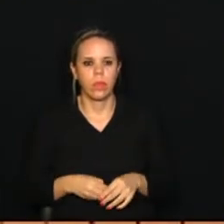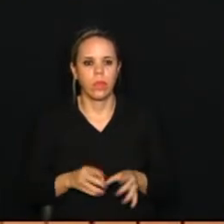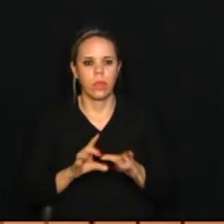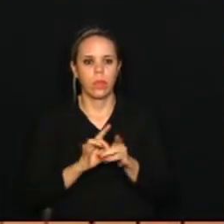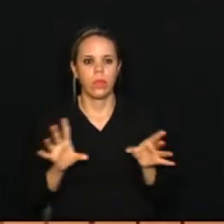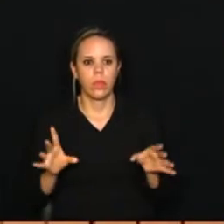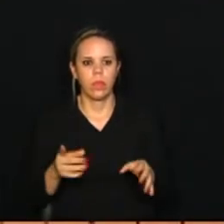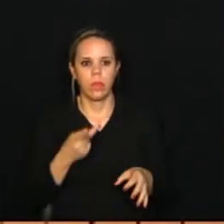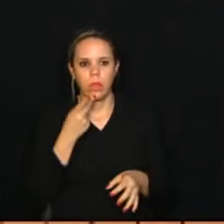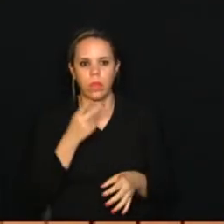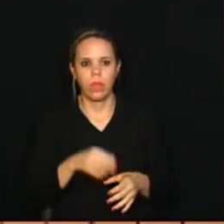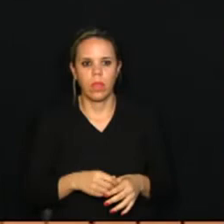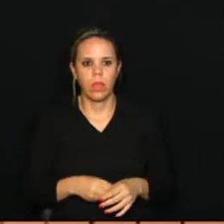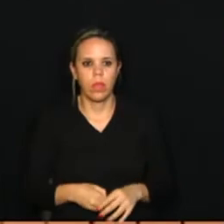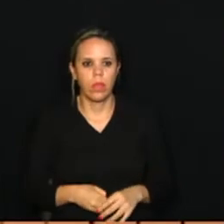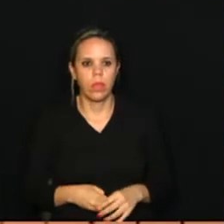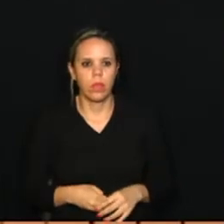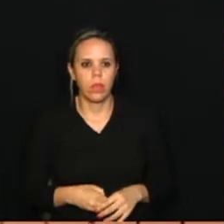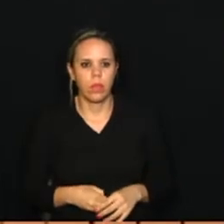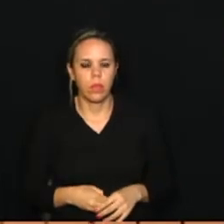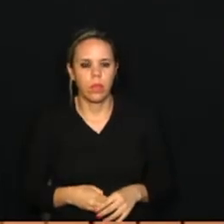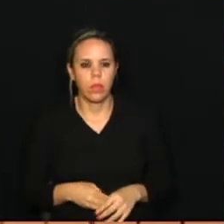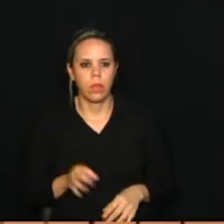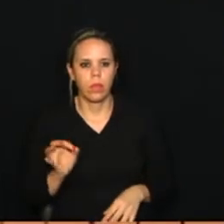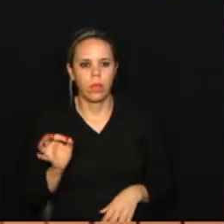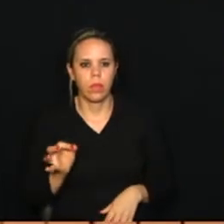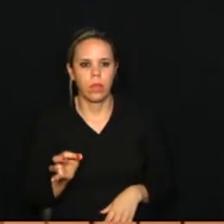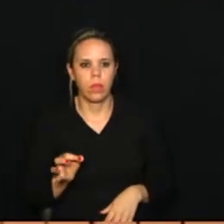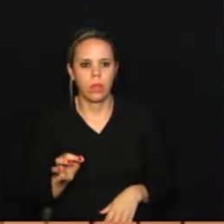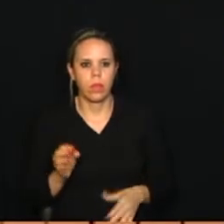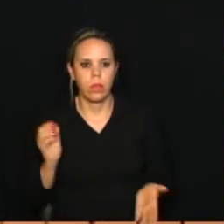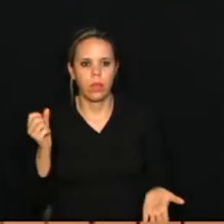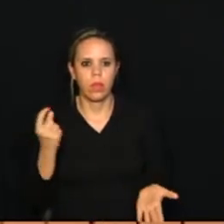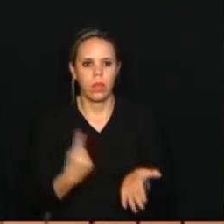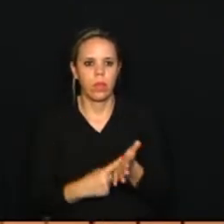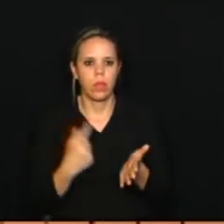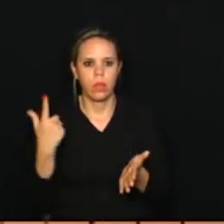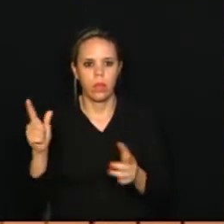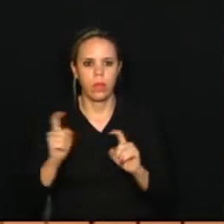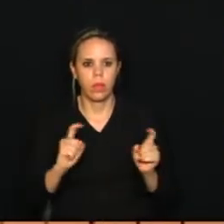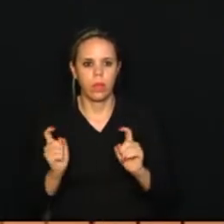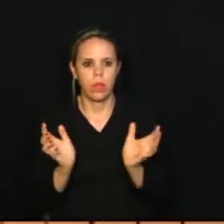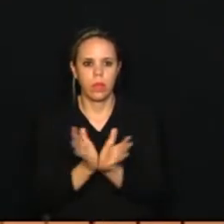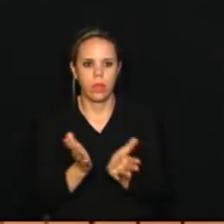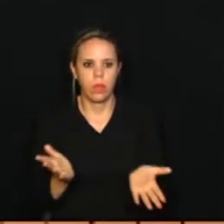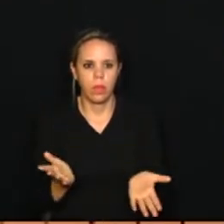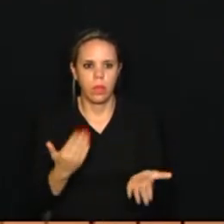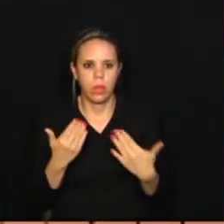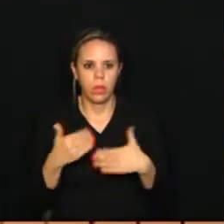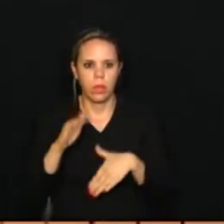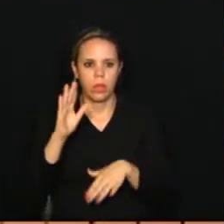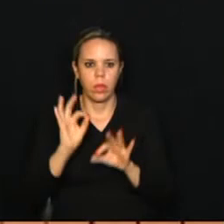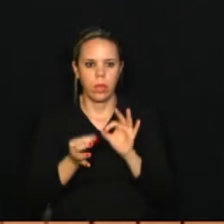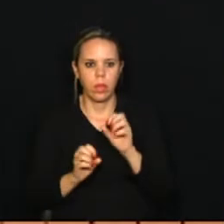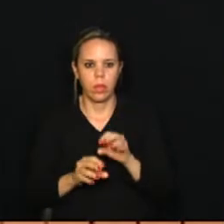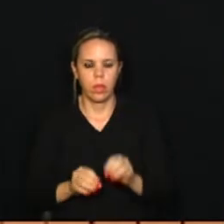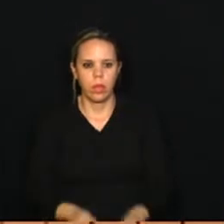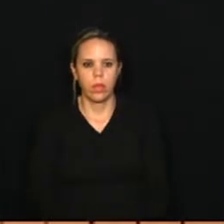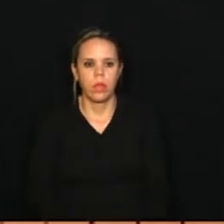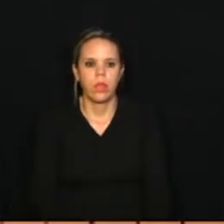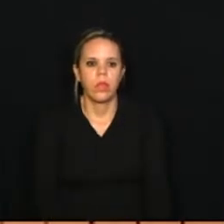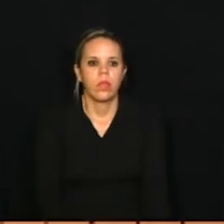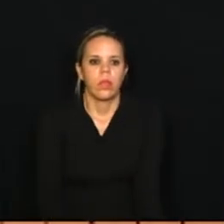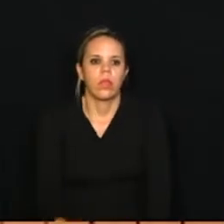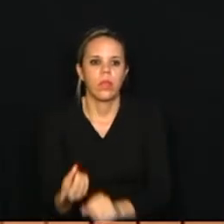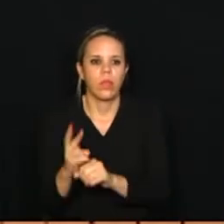para algum comentário, e com certeza a gente vai marcar outras reuniões nessa comissão para a gente falar mais de educação.